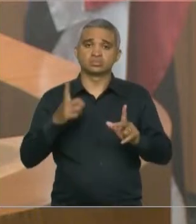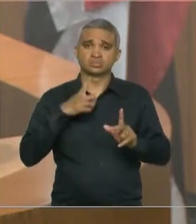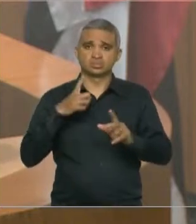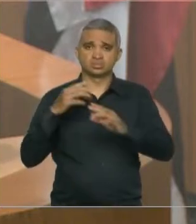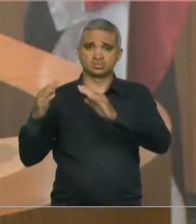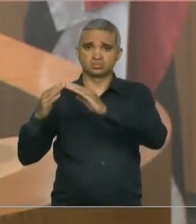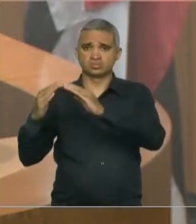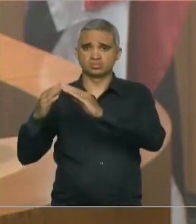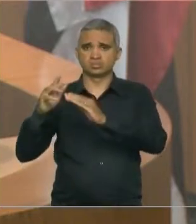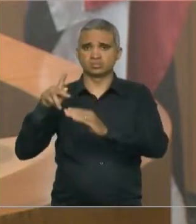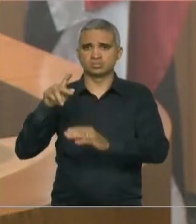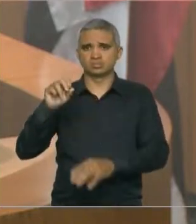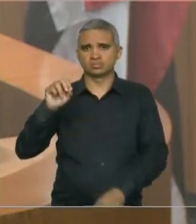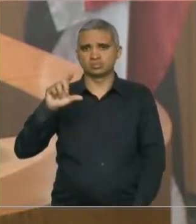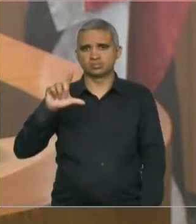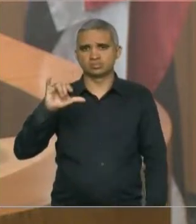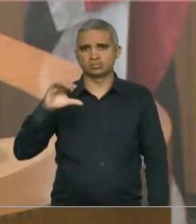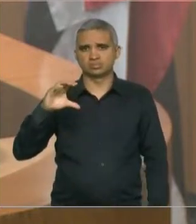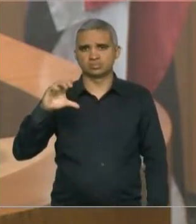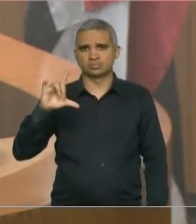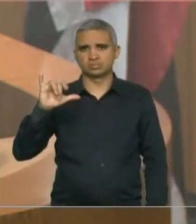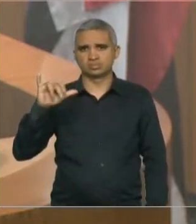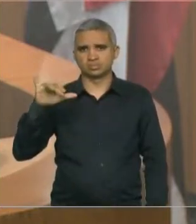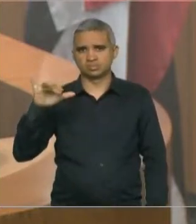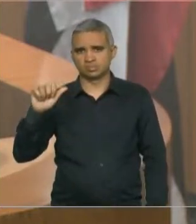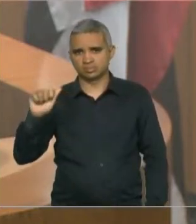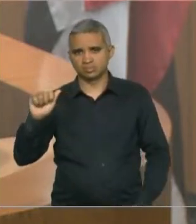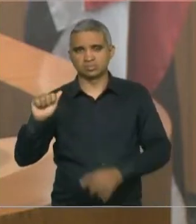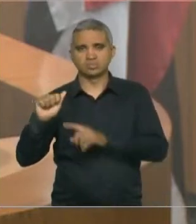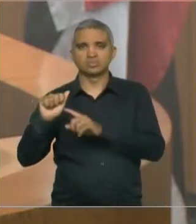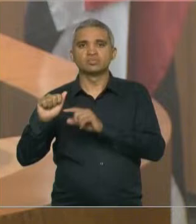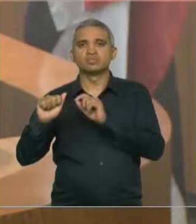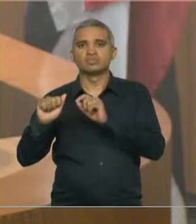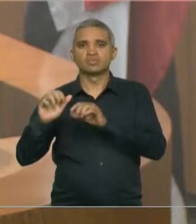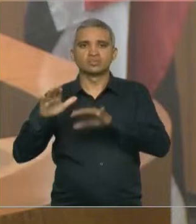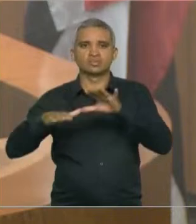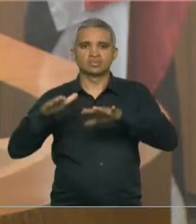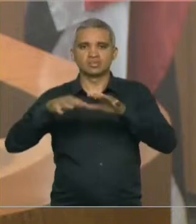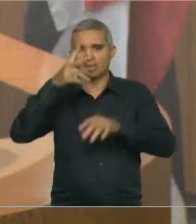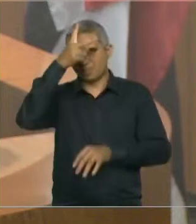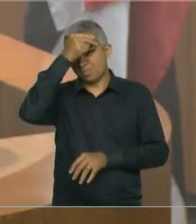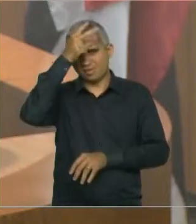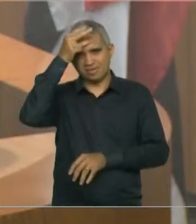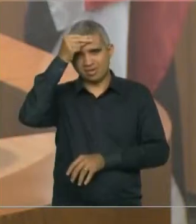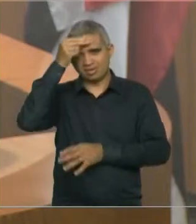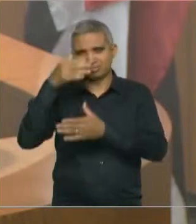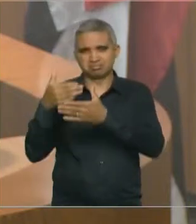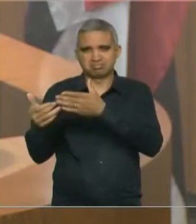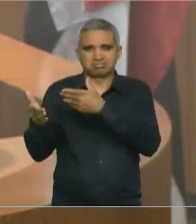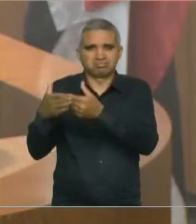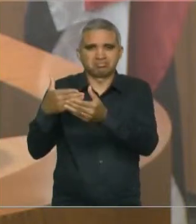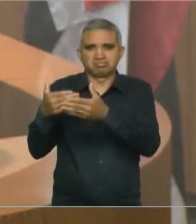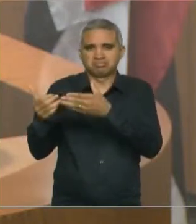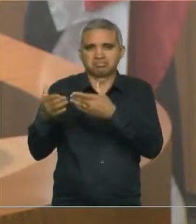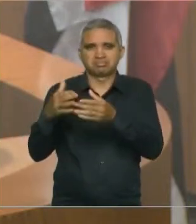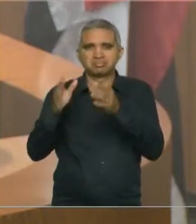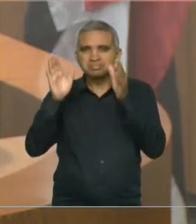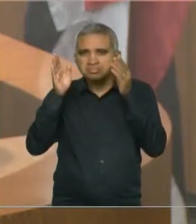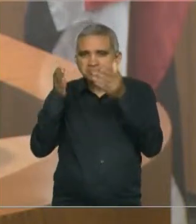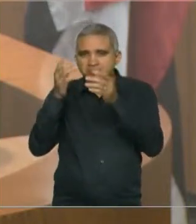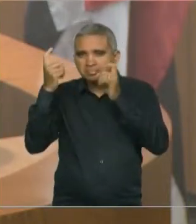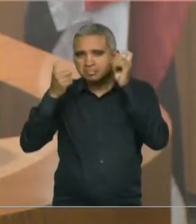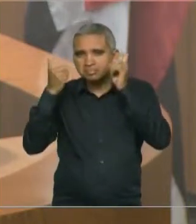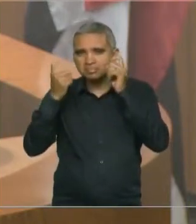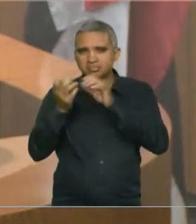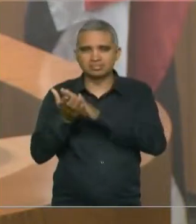o que acontece, o prefeito não está nem aí. Ele não faz nada dentro do município dele, ele só tem a